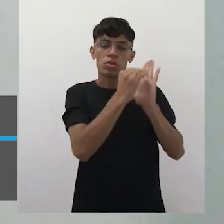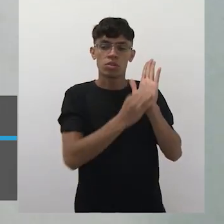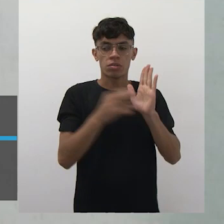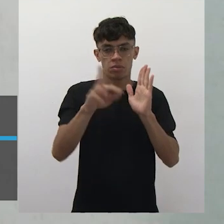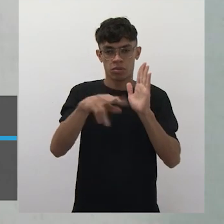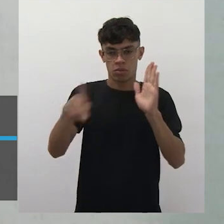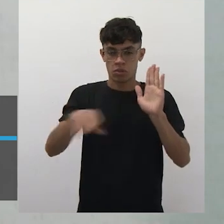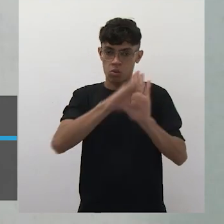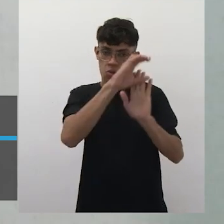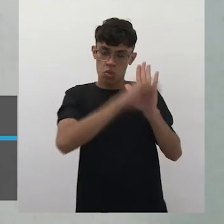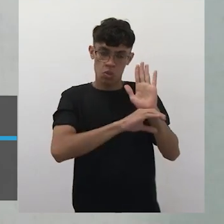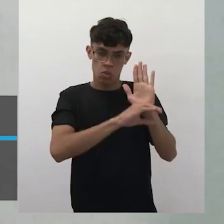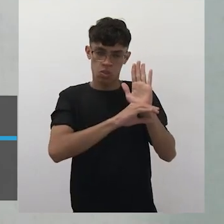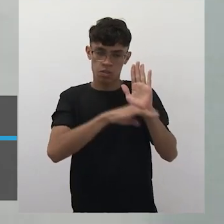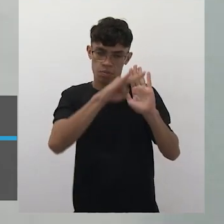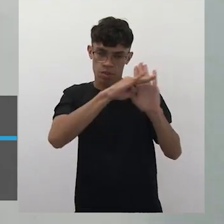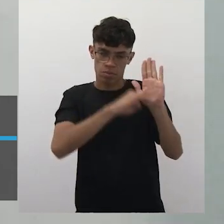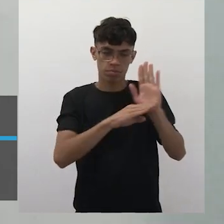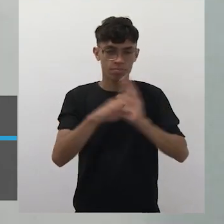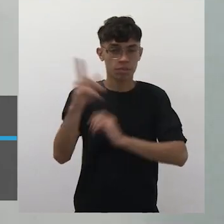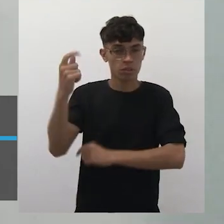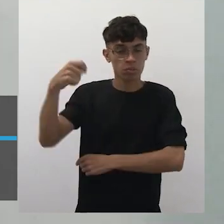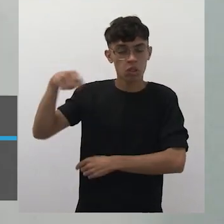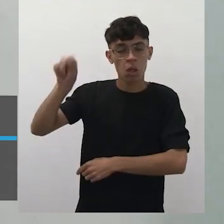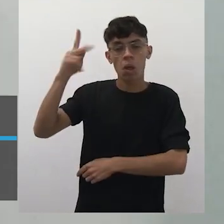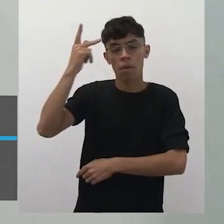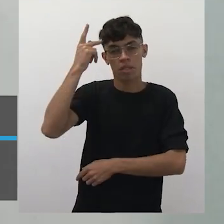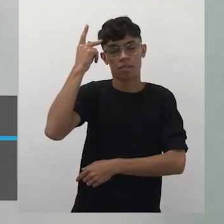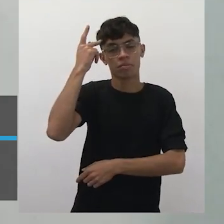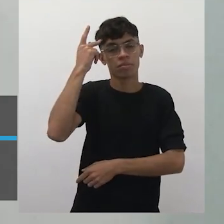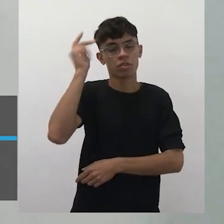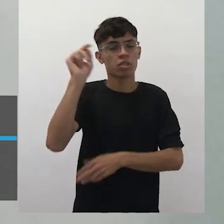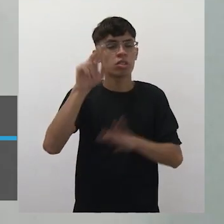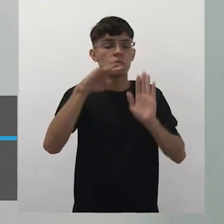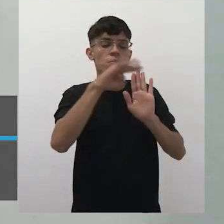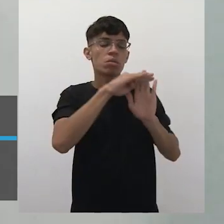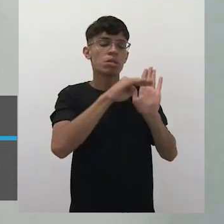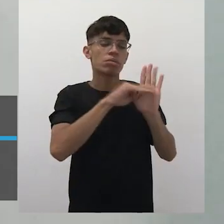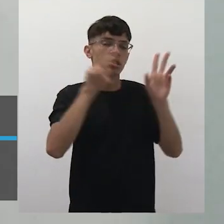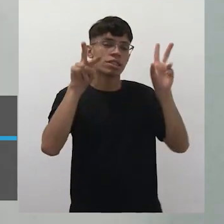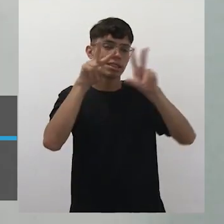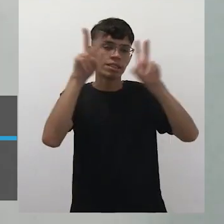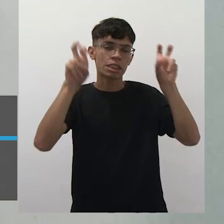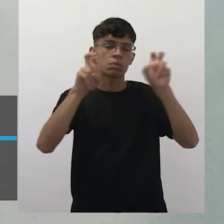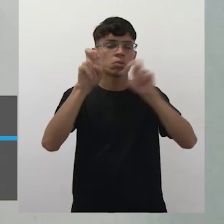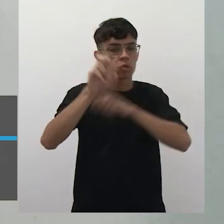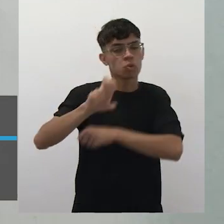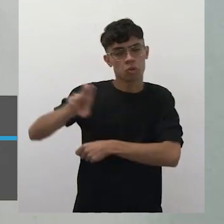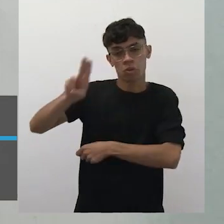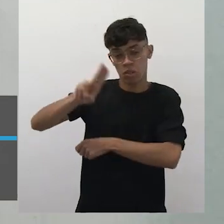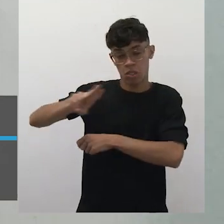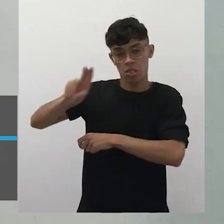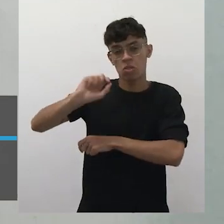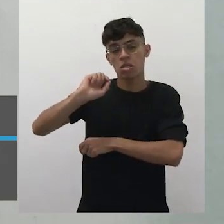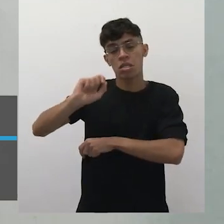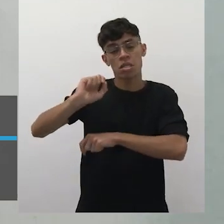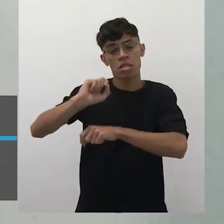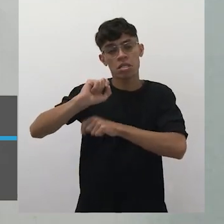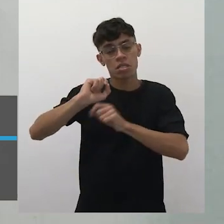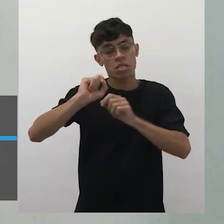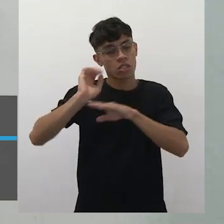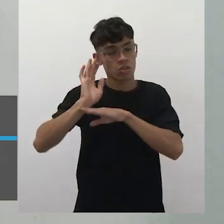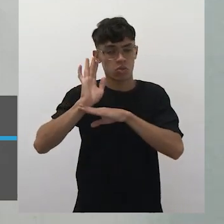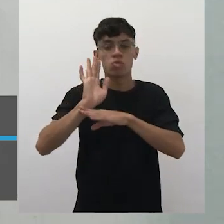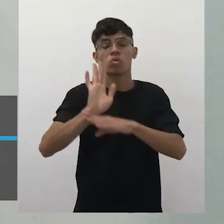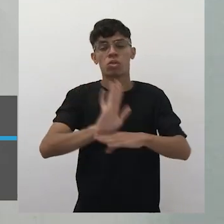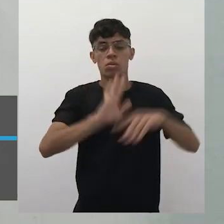próprio currículo paulista, ele trabalha à luz dos temas transversais, que contribui com a possibilidade de